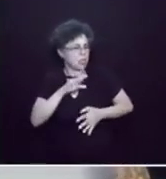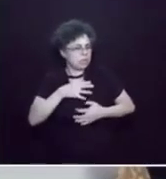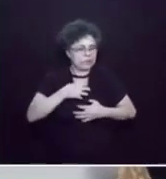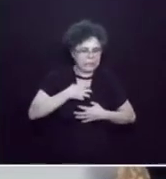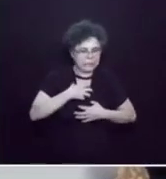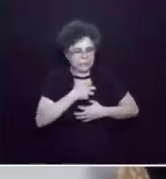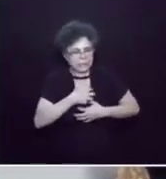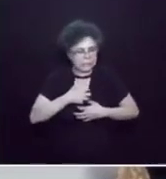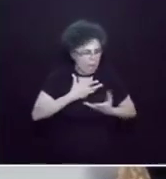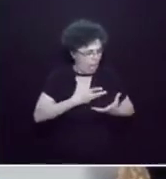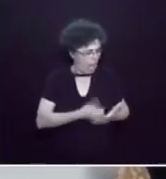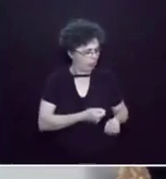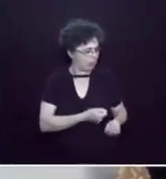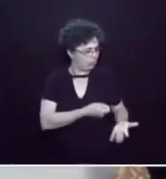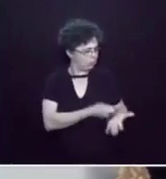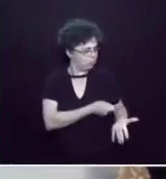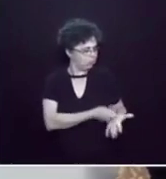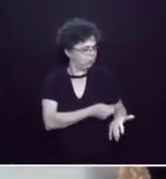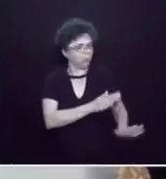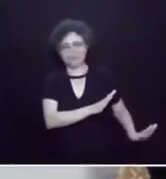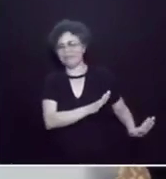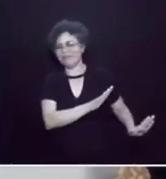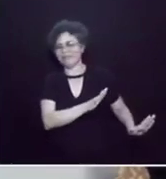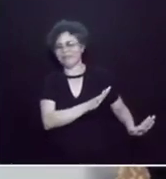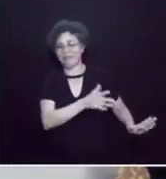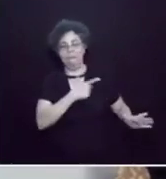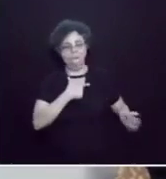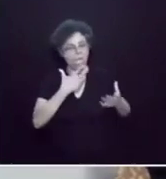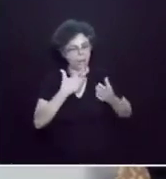daquele que pode exigir, eu volto como aquele que deve servir.